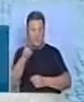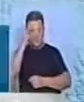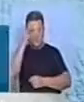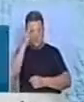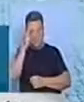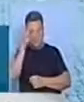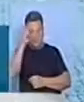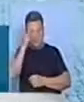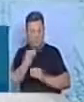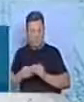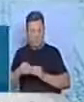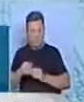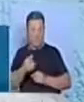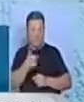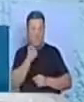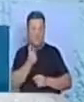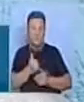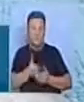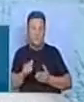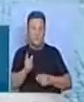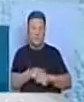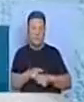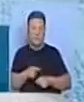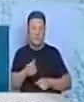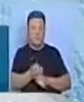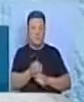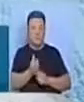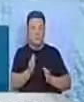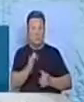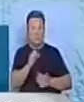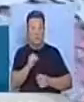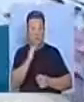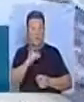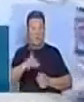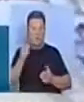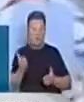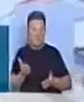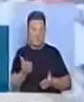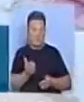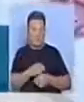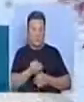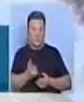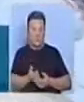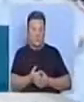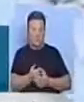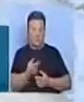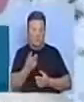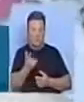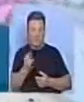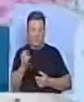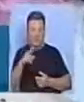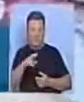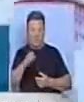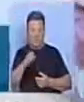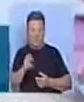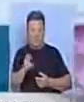suplementar, mas não podíamos deixar passar este momento, esta comemoração do 40º aniversário, porque Vila Nova de